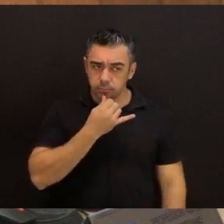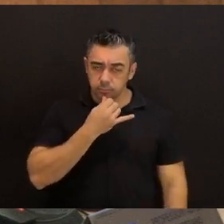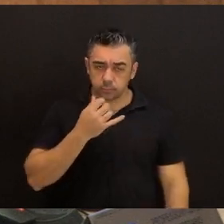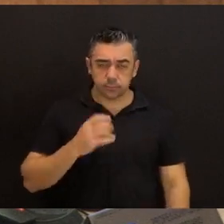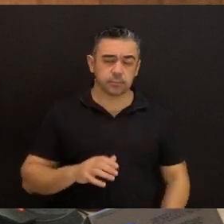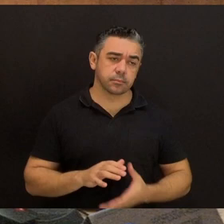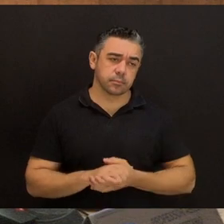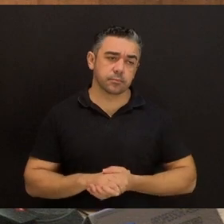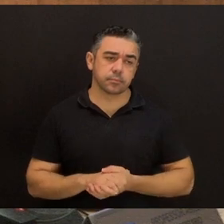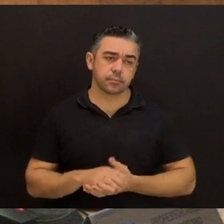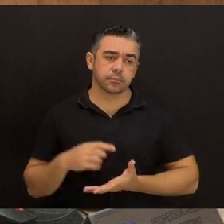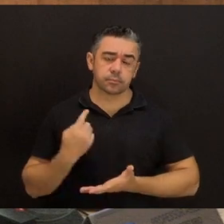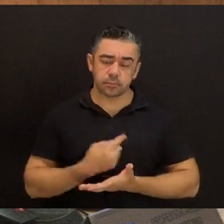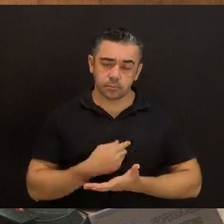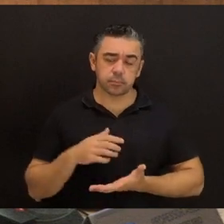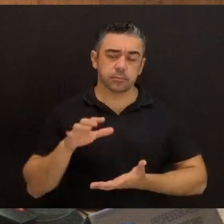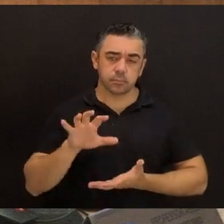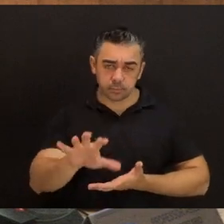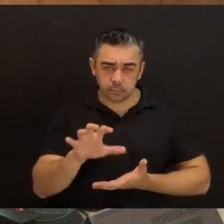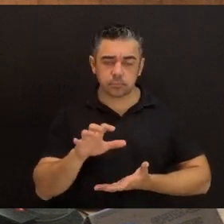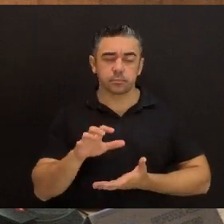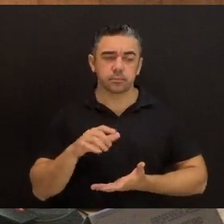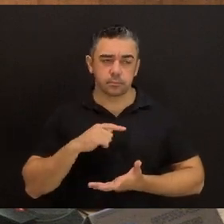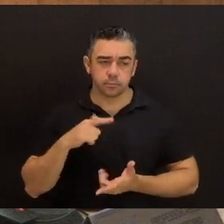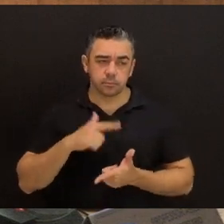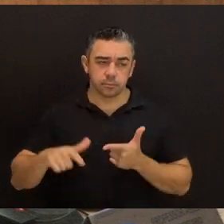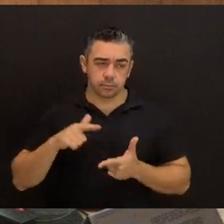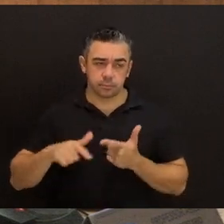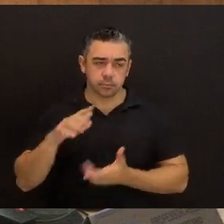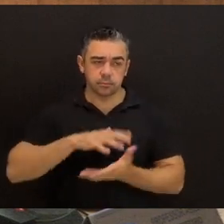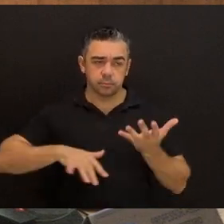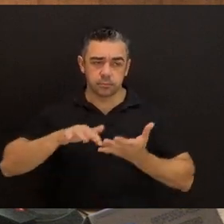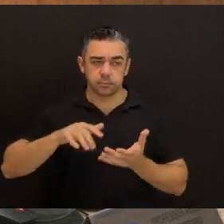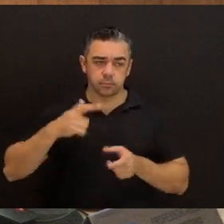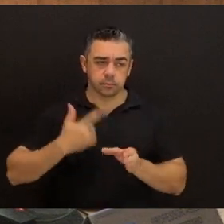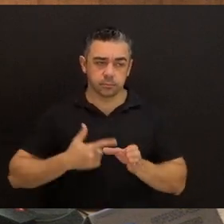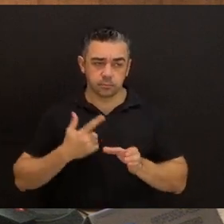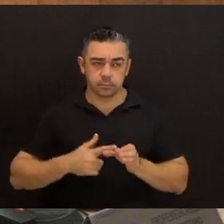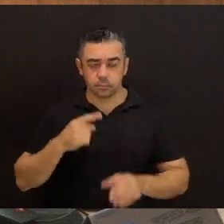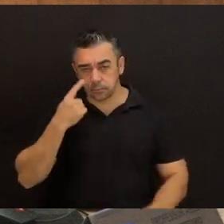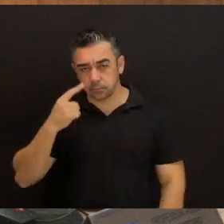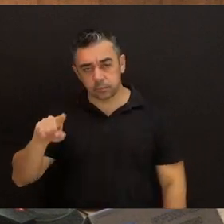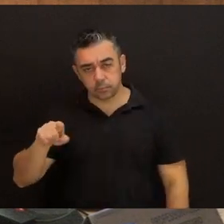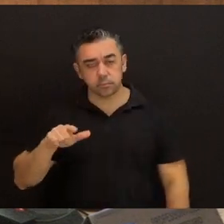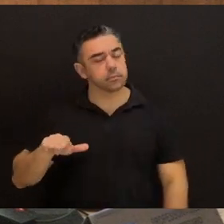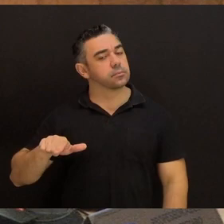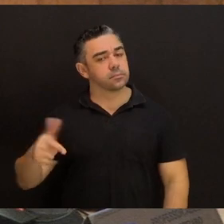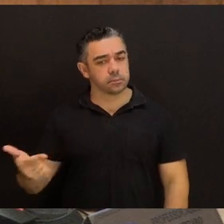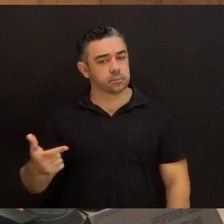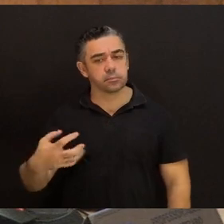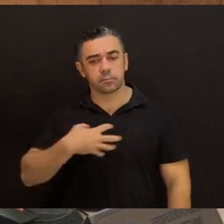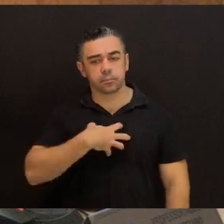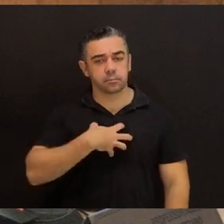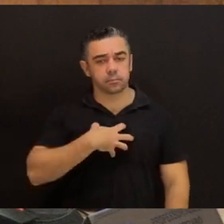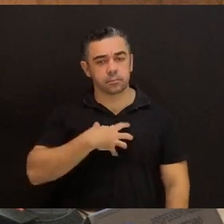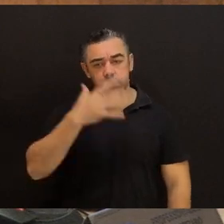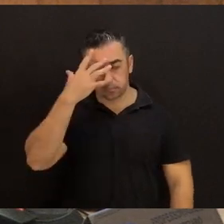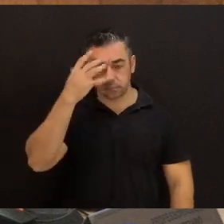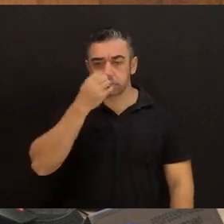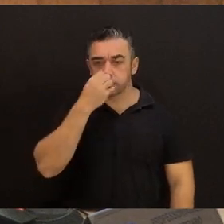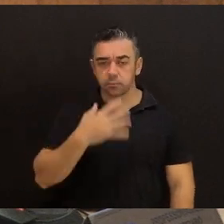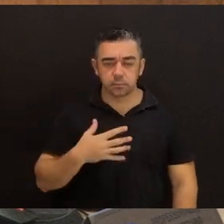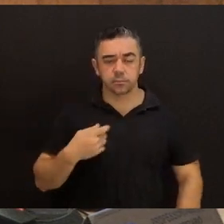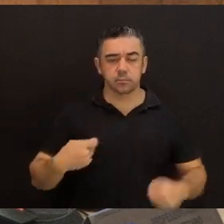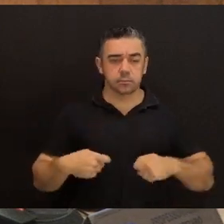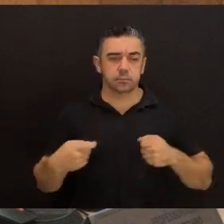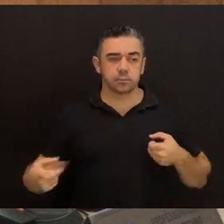nós estamos passando uma turbulência dessa cidade e eu não vejo outra situação pessoal as pessoas de bem dessa cidade tem que se